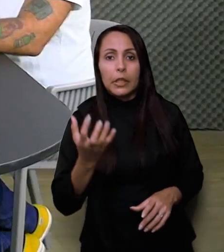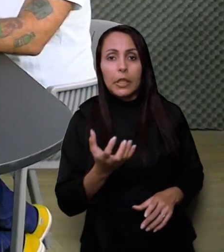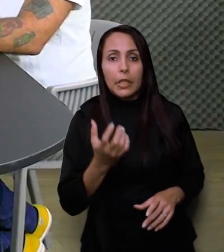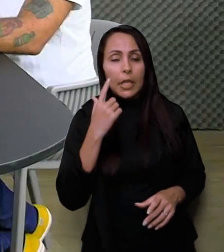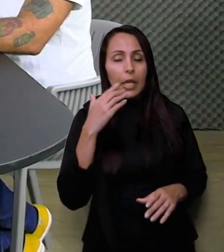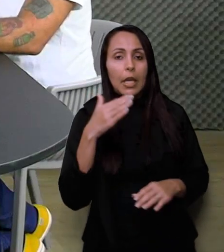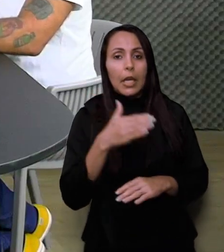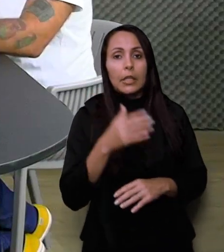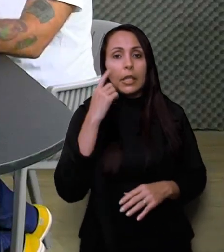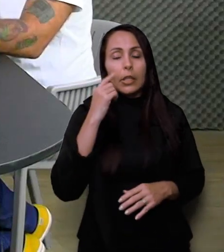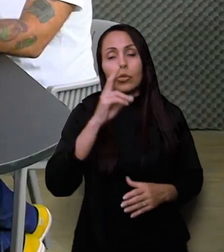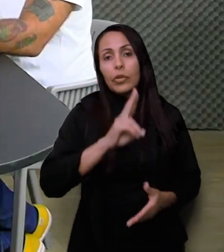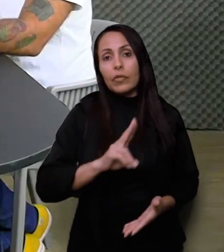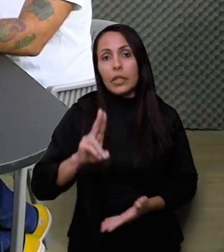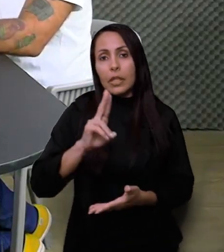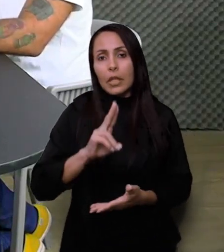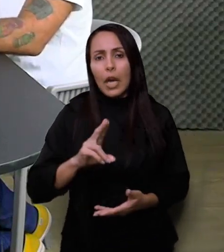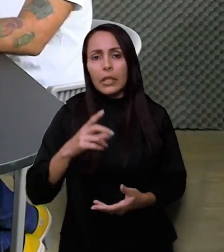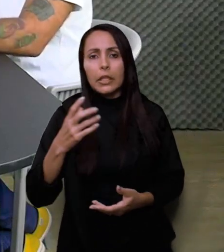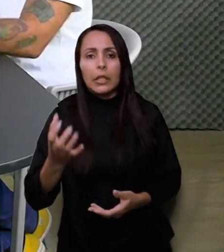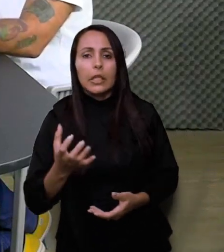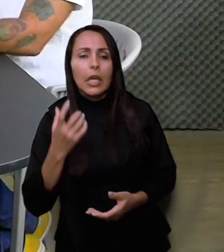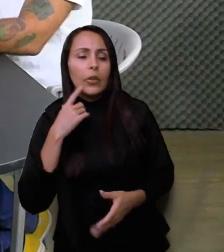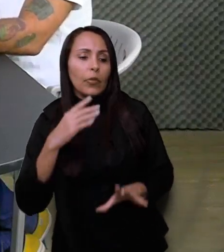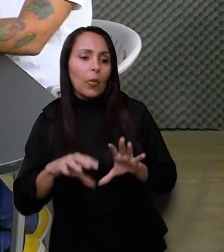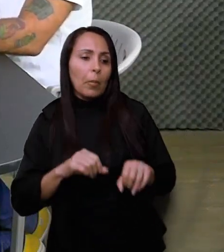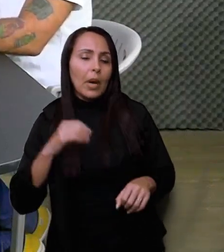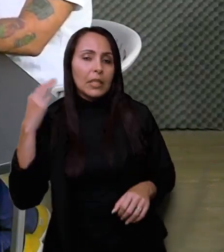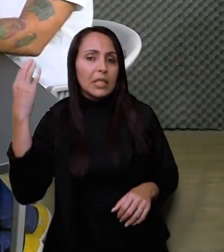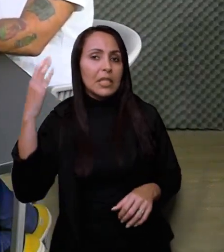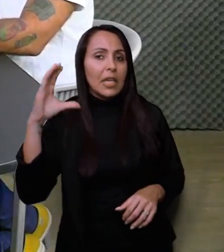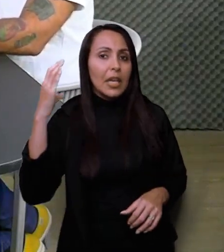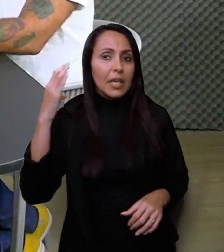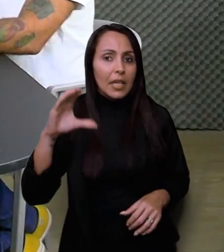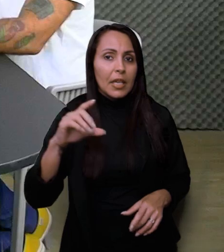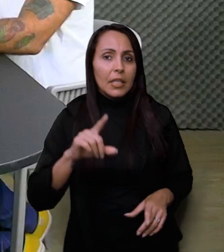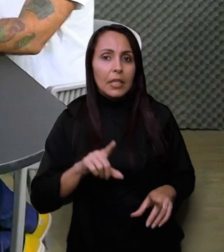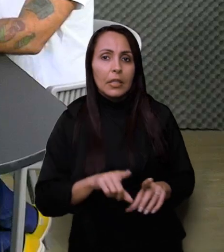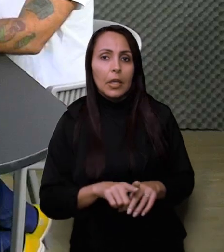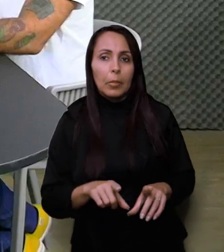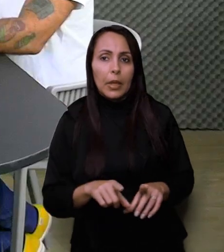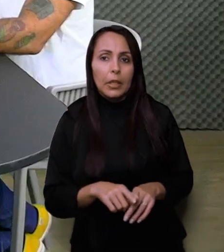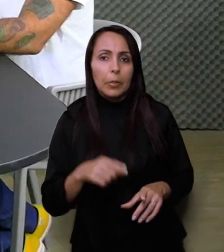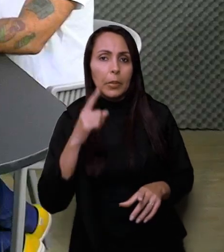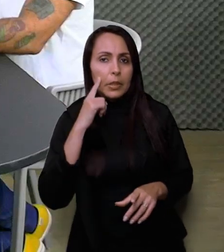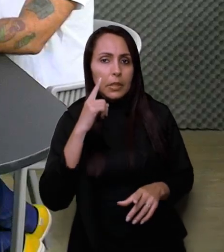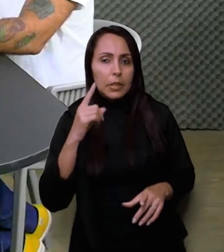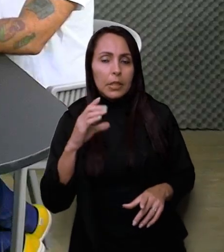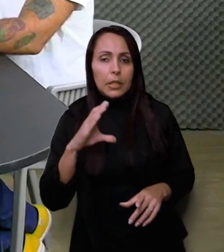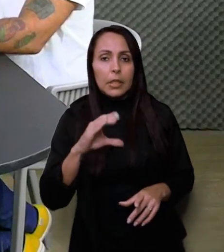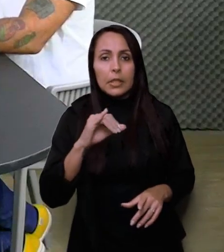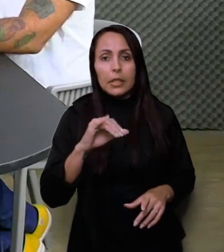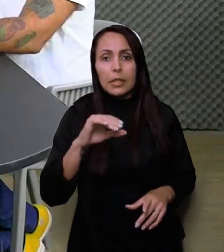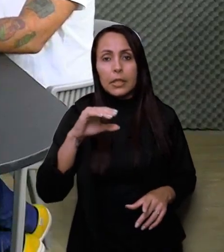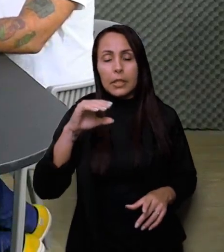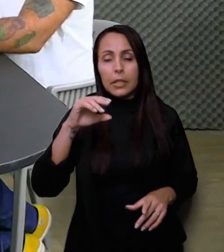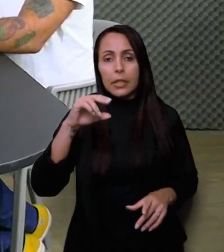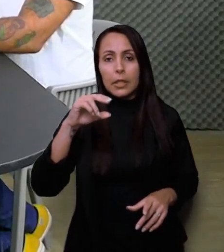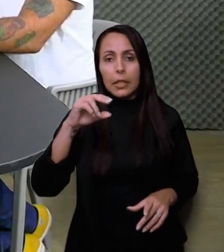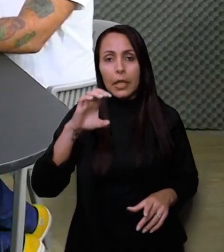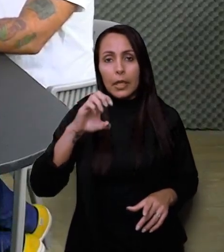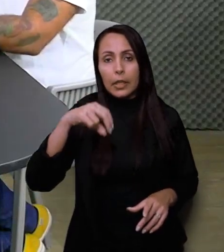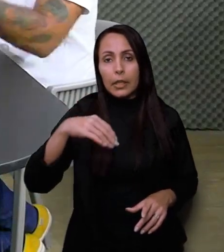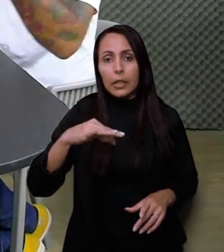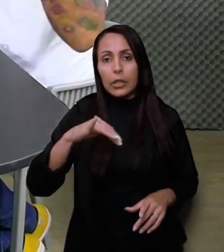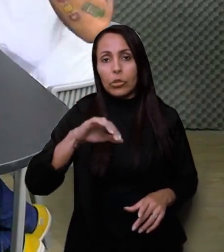entrar na universidade, que querem fazer ciência, que querem ser cientistas, não é? Cientista não é só quem vai para a NASA, né, Daniel? Não, Pensa que cientista, quando